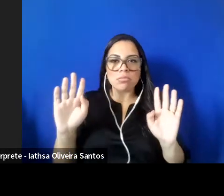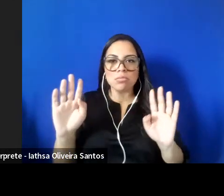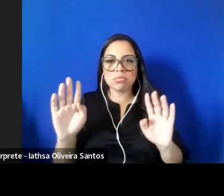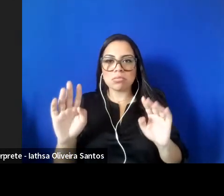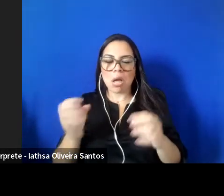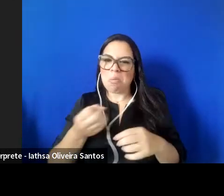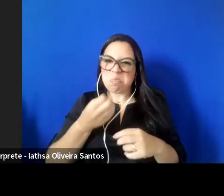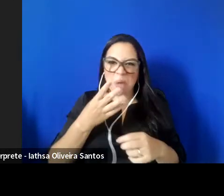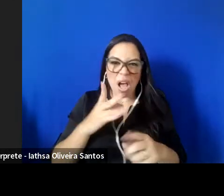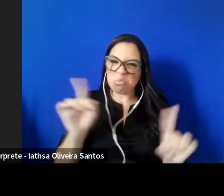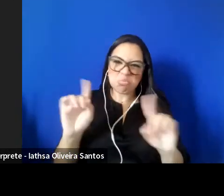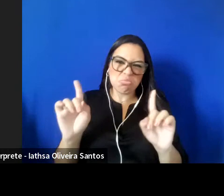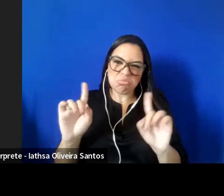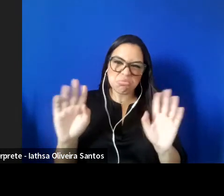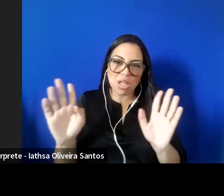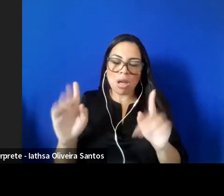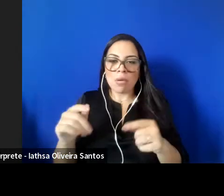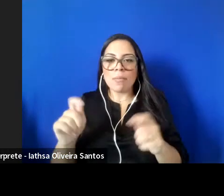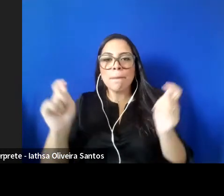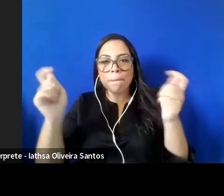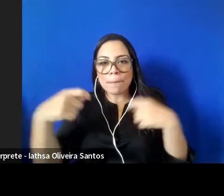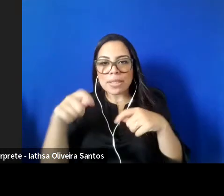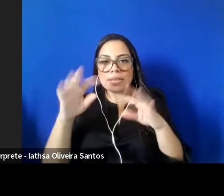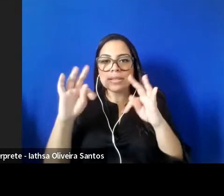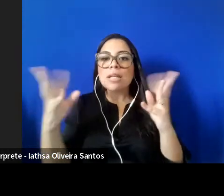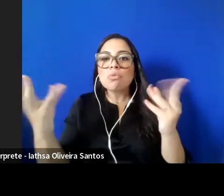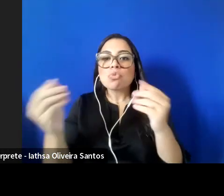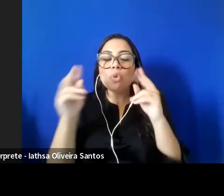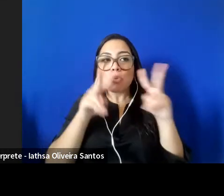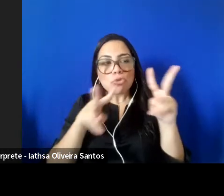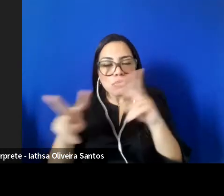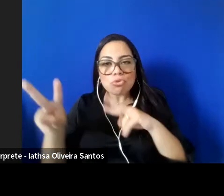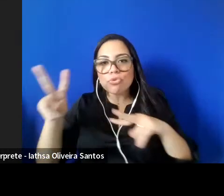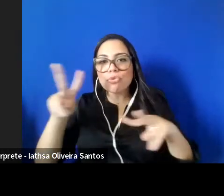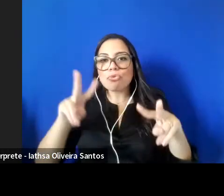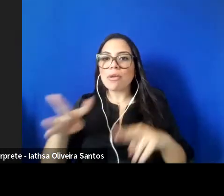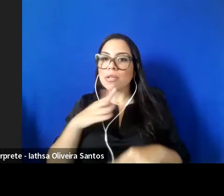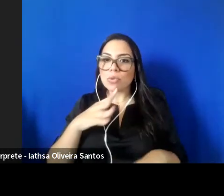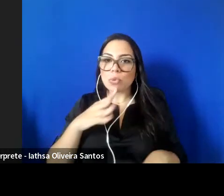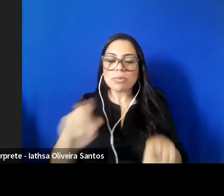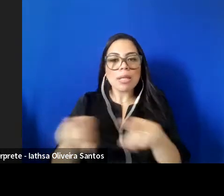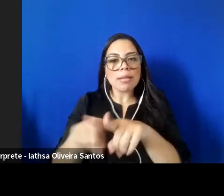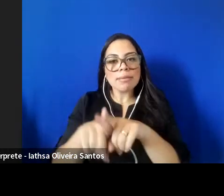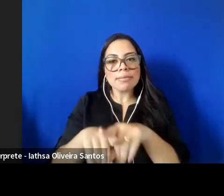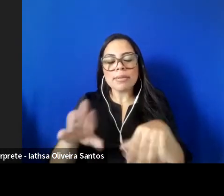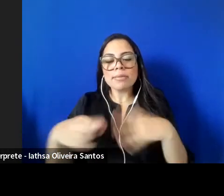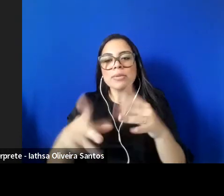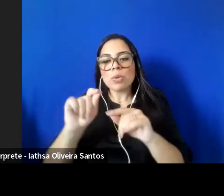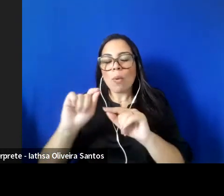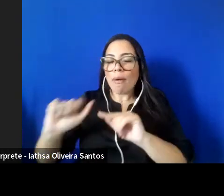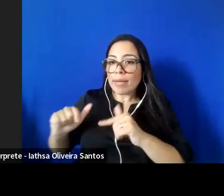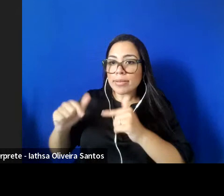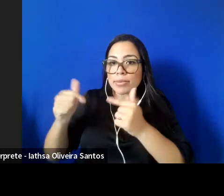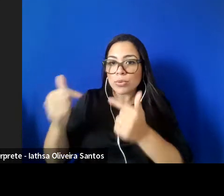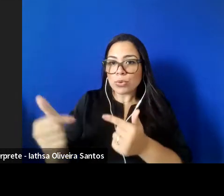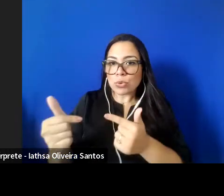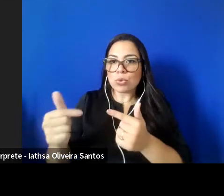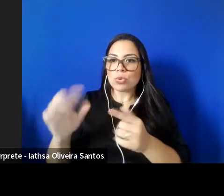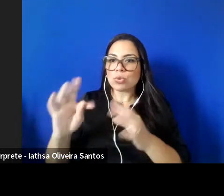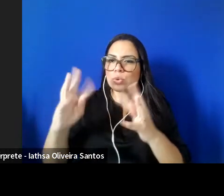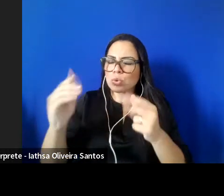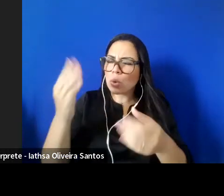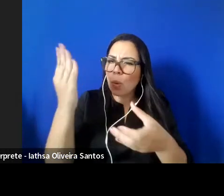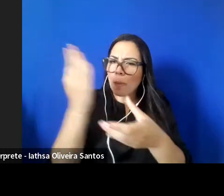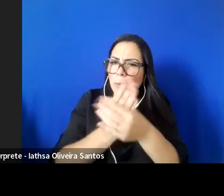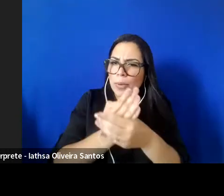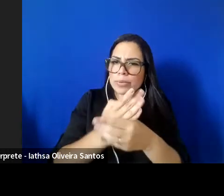funciona, tende a não funcionar. Então, a ideia é essa, quer dizer, basear todas as nossas ações, todos os processos que a gente faz,